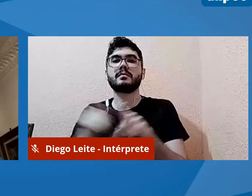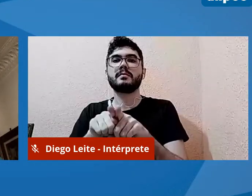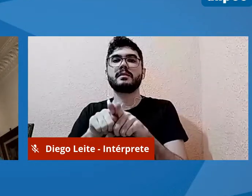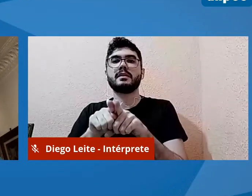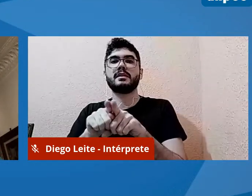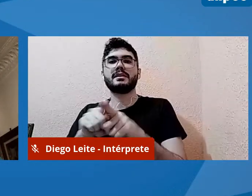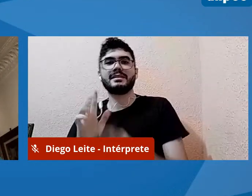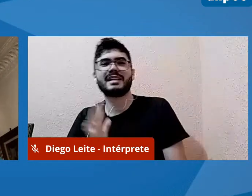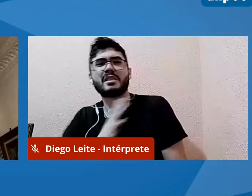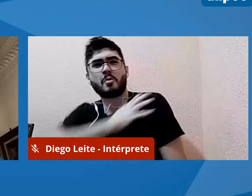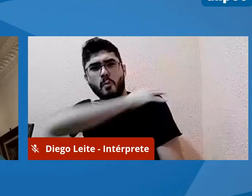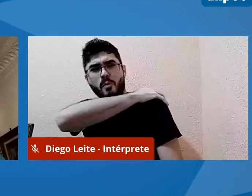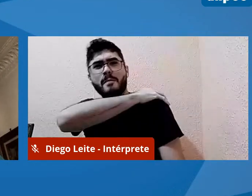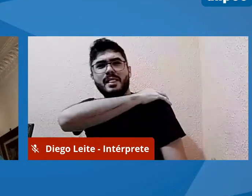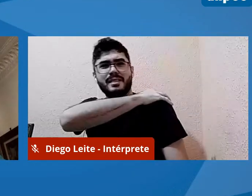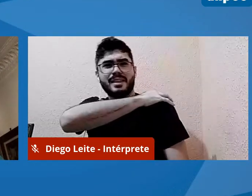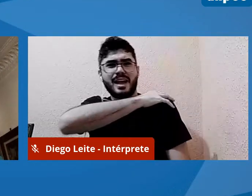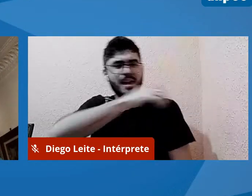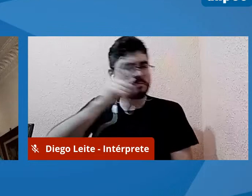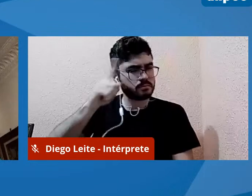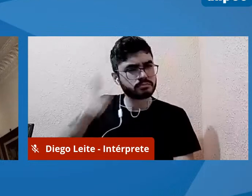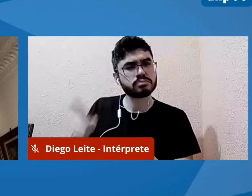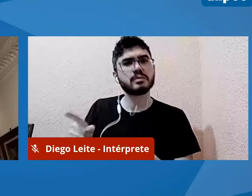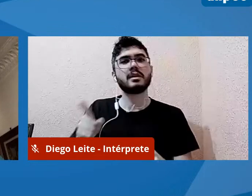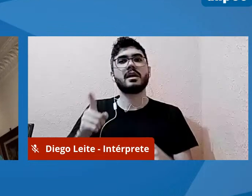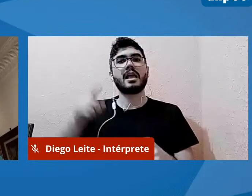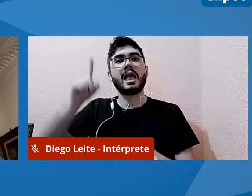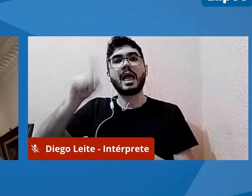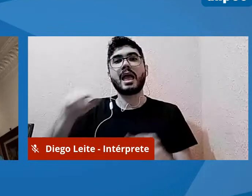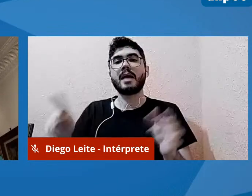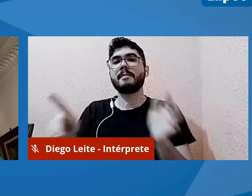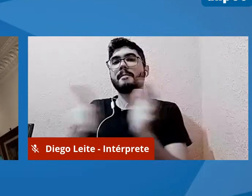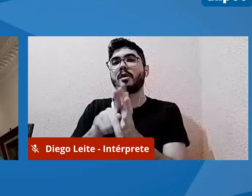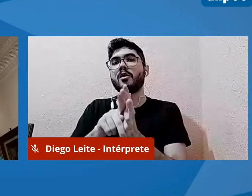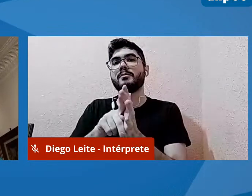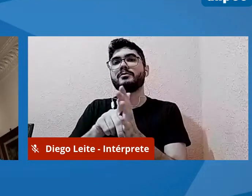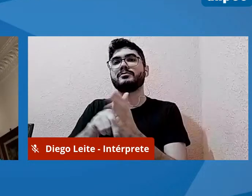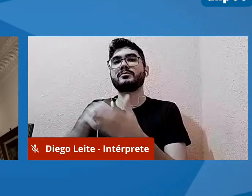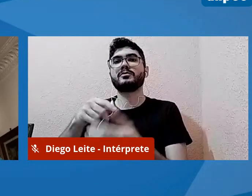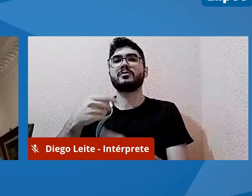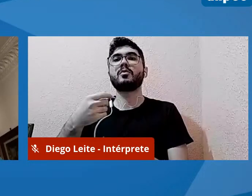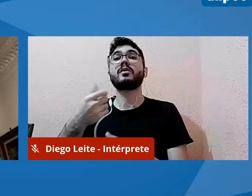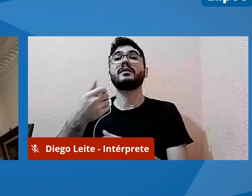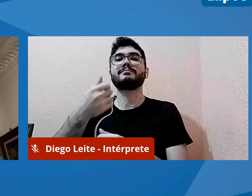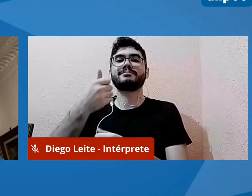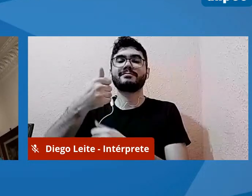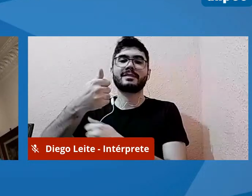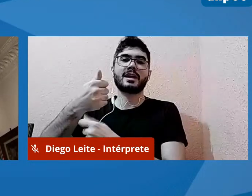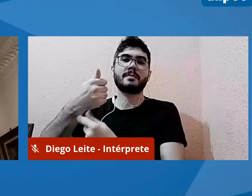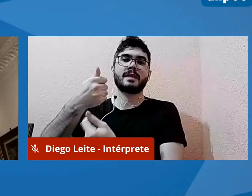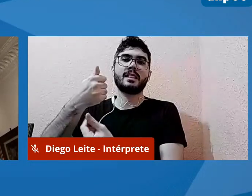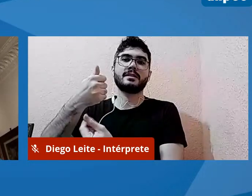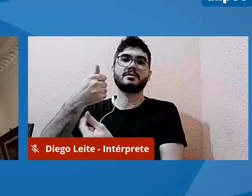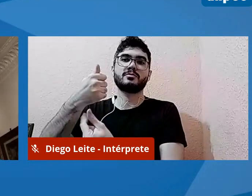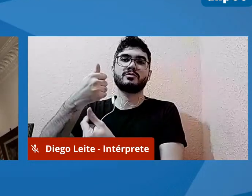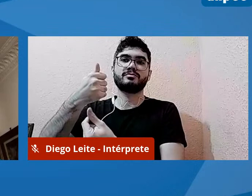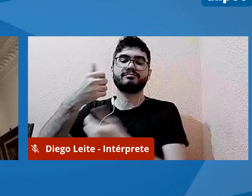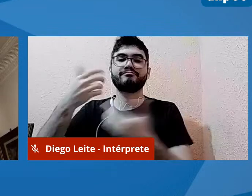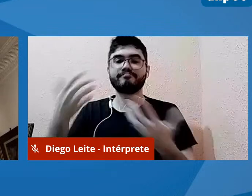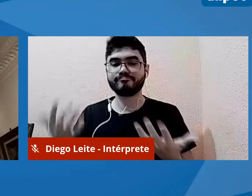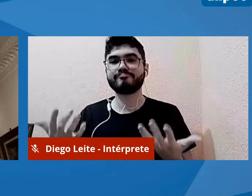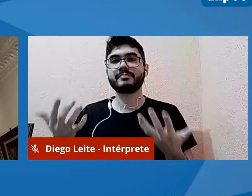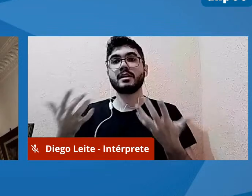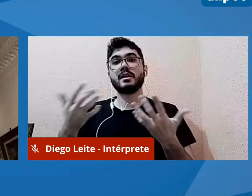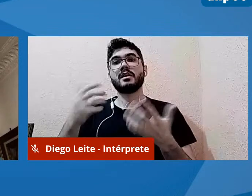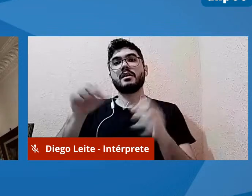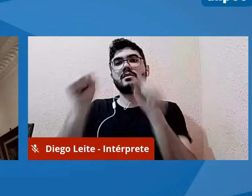neofascismo são produtos do sistema capitalista. Né? O sistema capitalista, né, cada vez que há